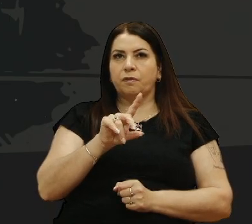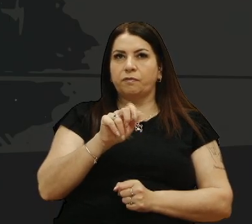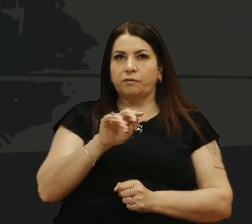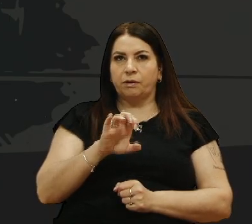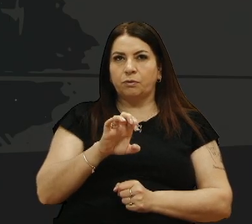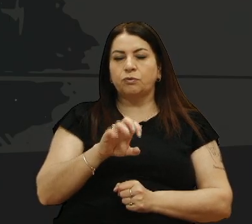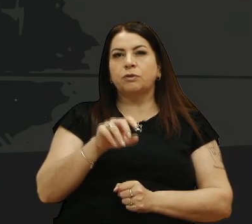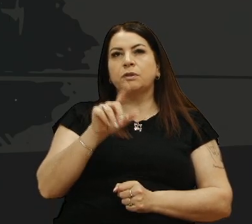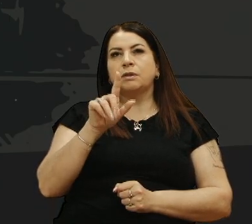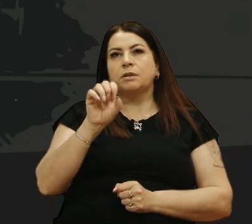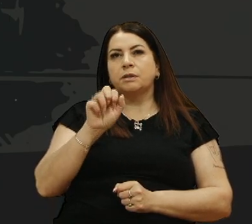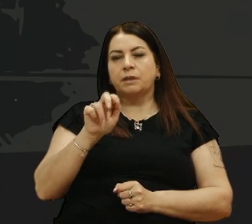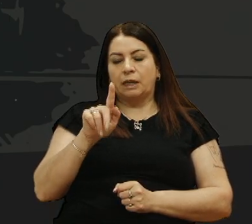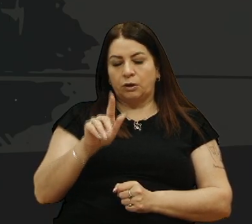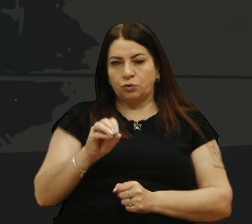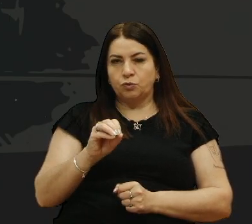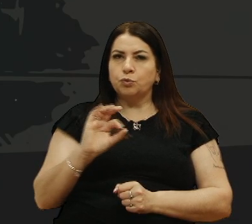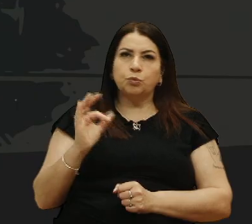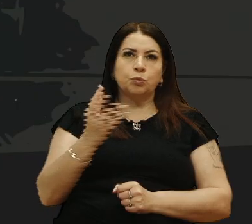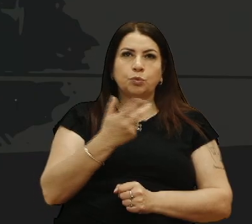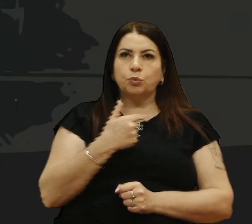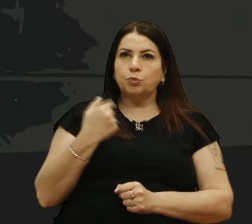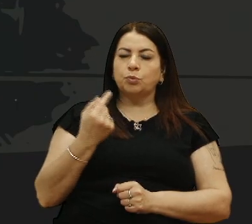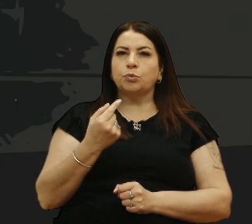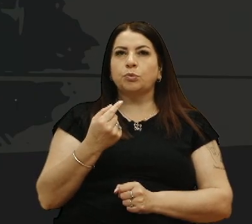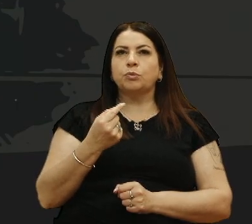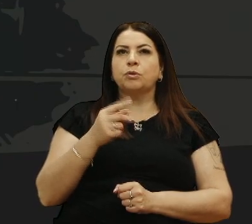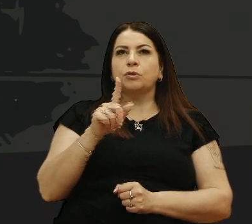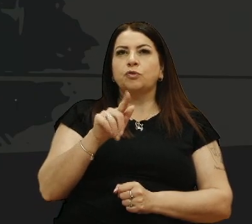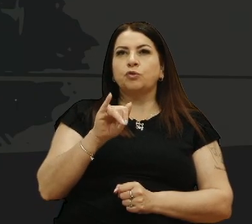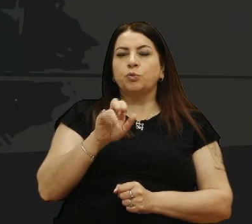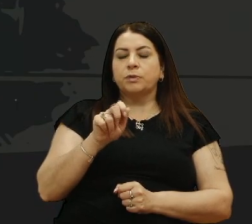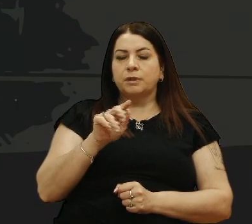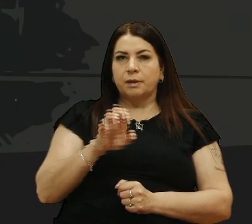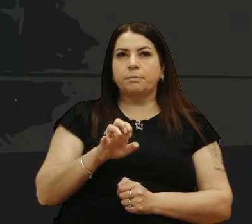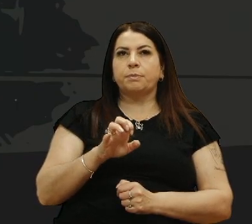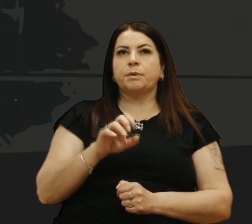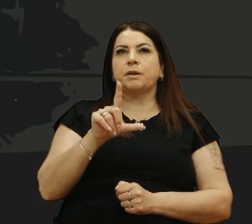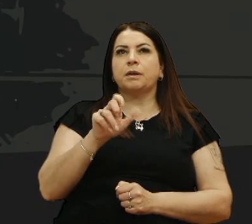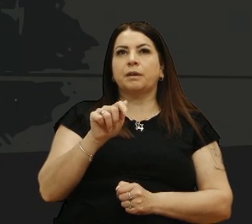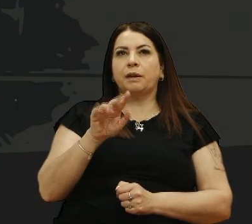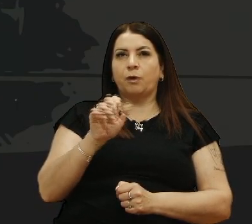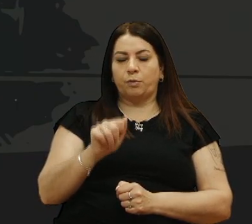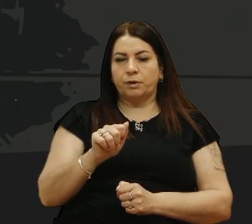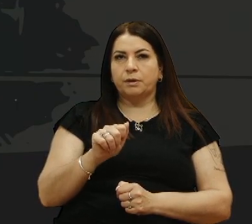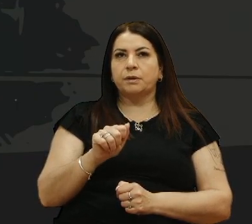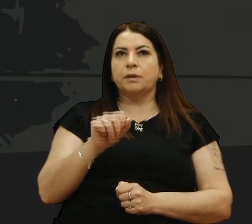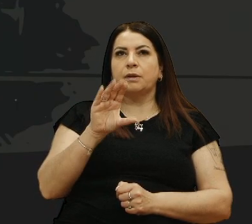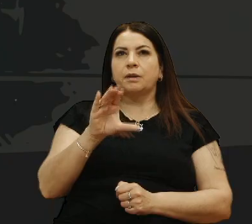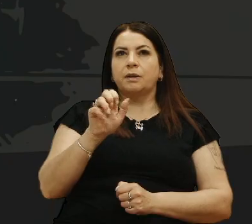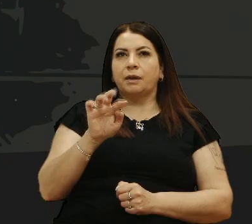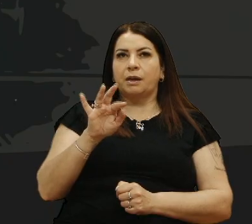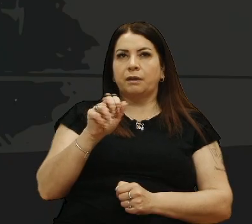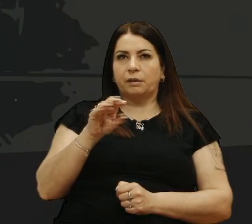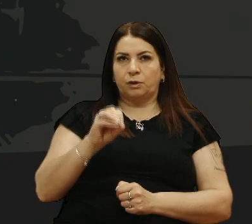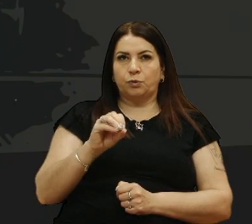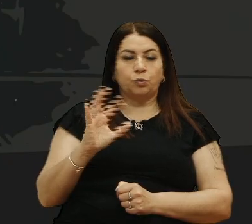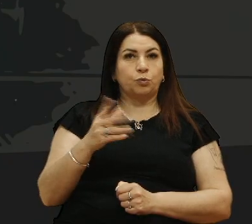Sérgio Endrigo, Toto Cotugno, Giuseppe Verdi, Laura Pausini e Gaetano